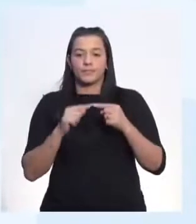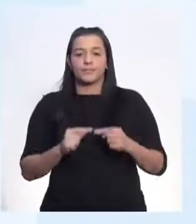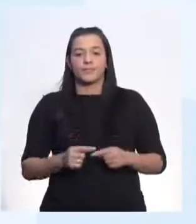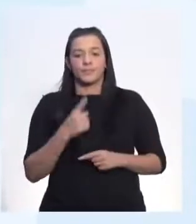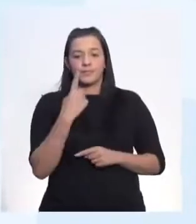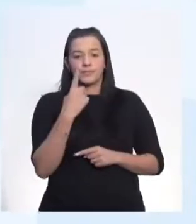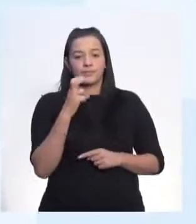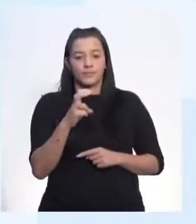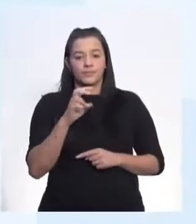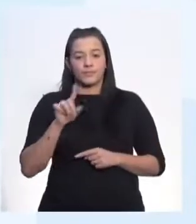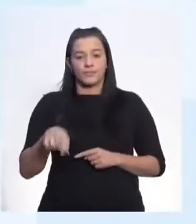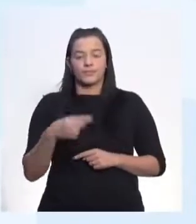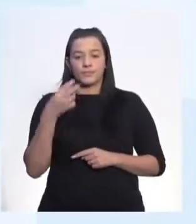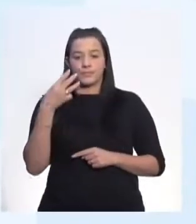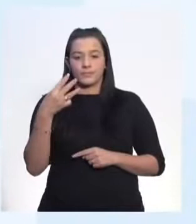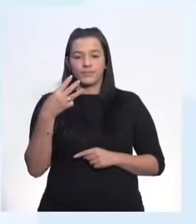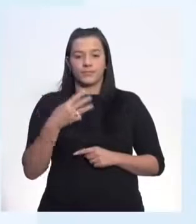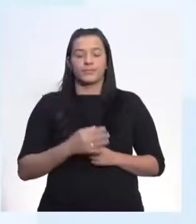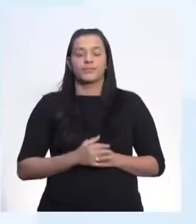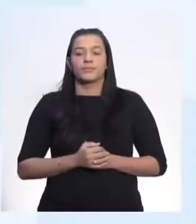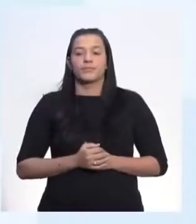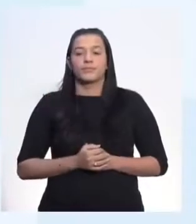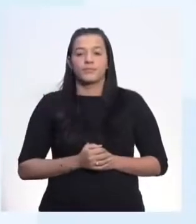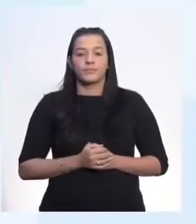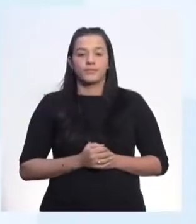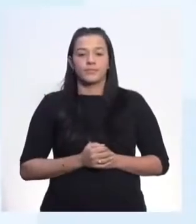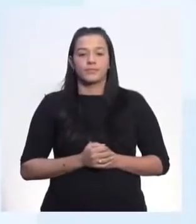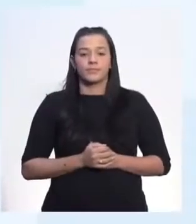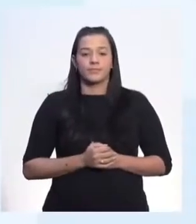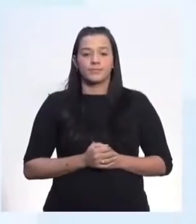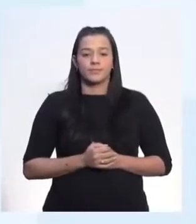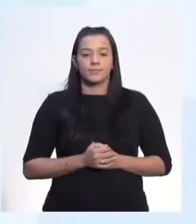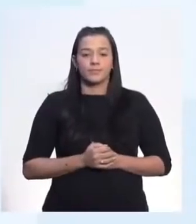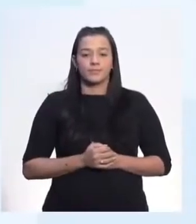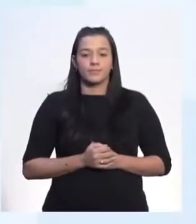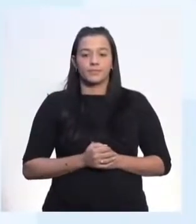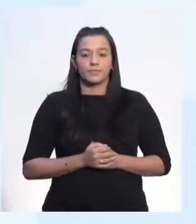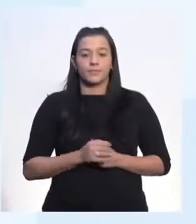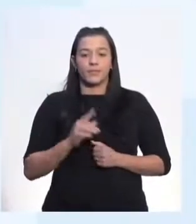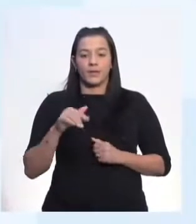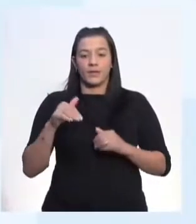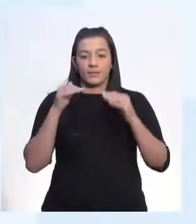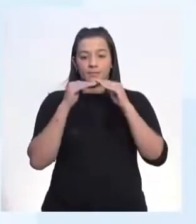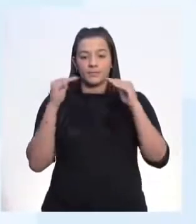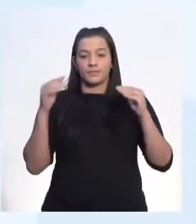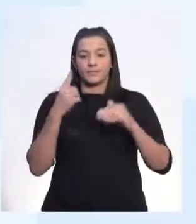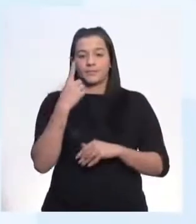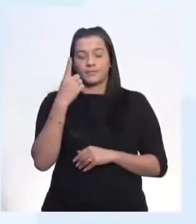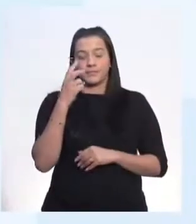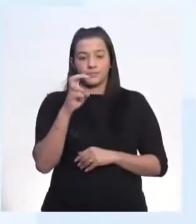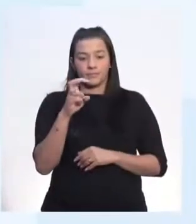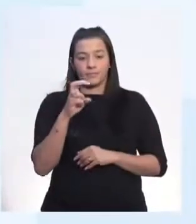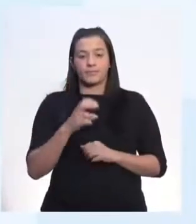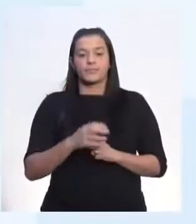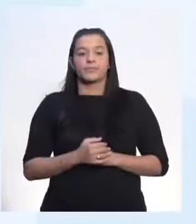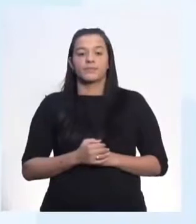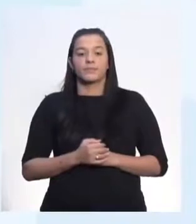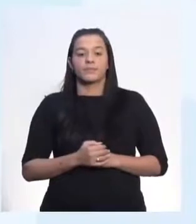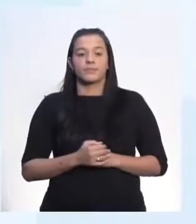15,3. Então, preste atenção. Em cima, 15